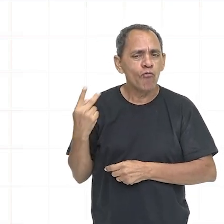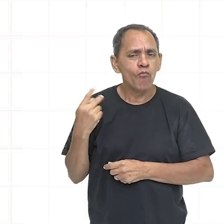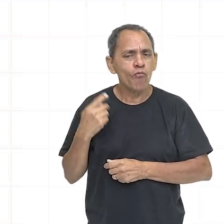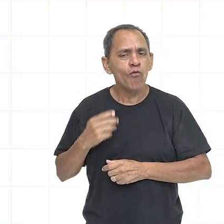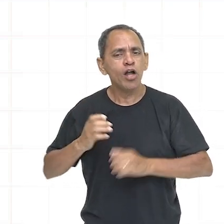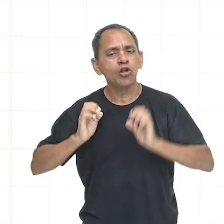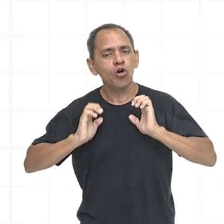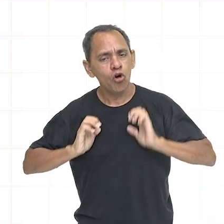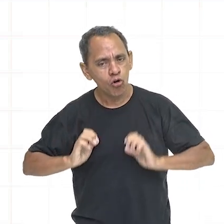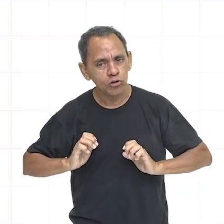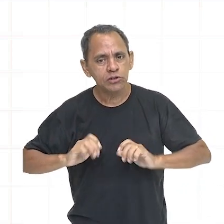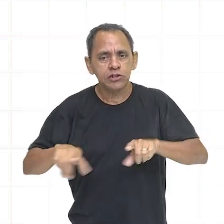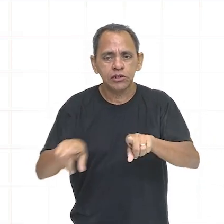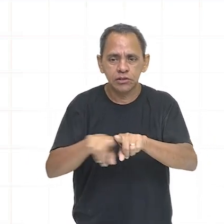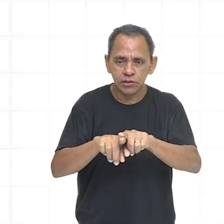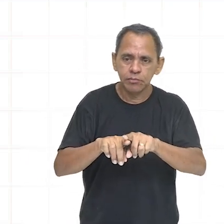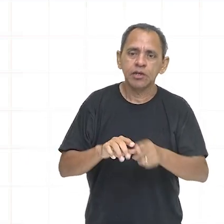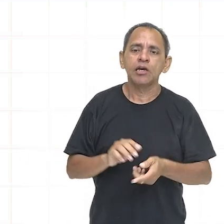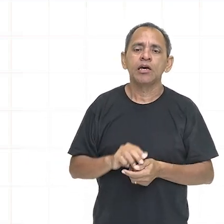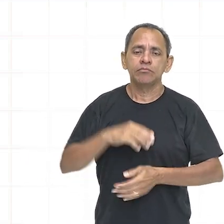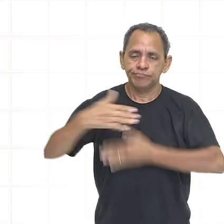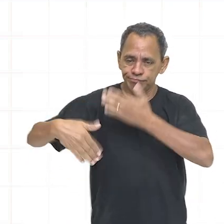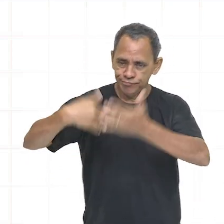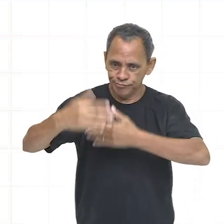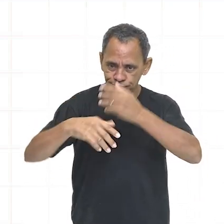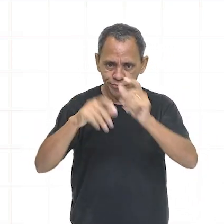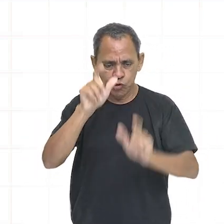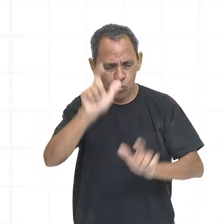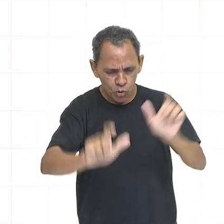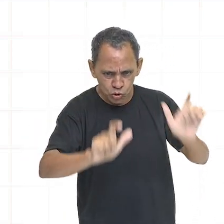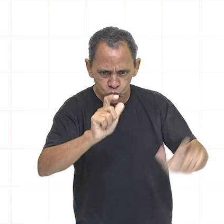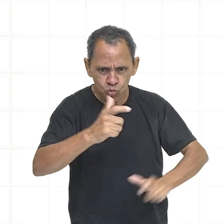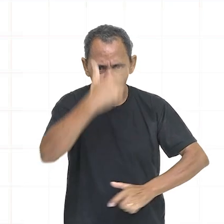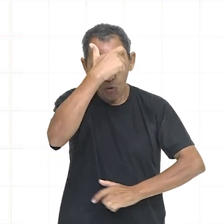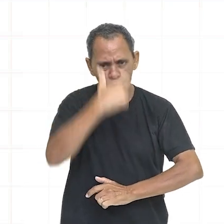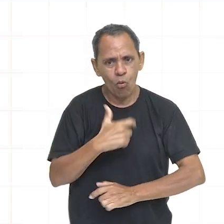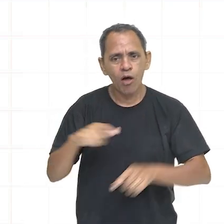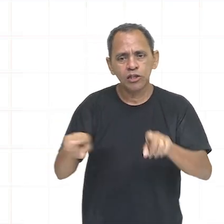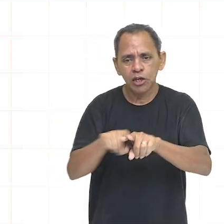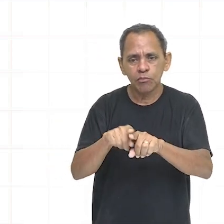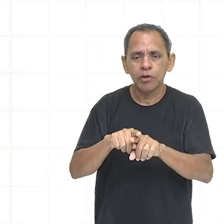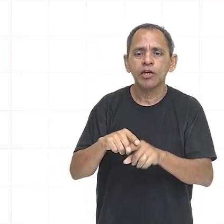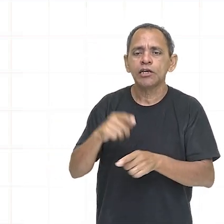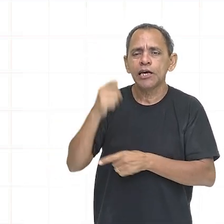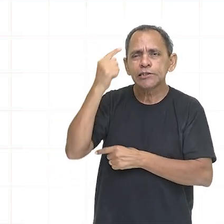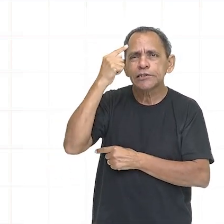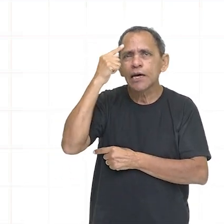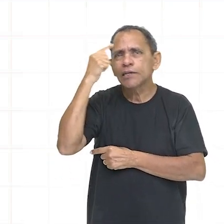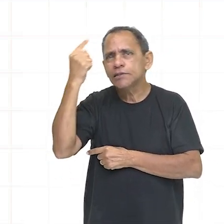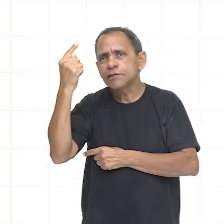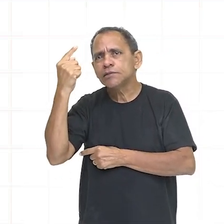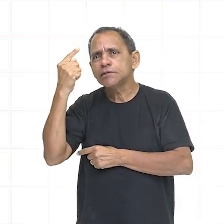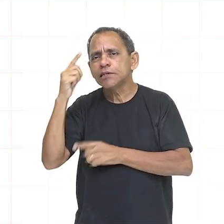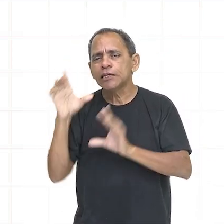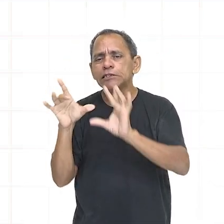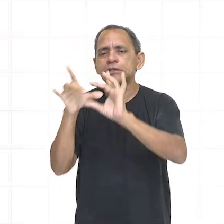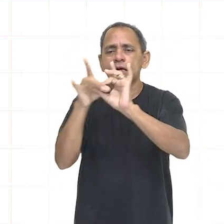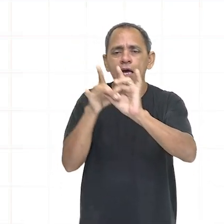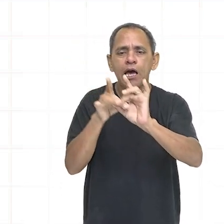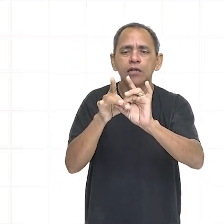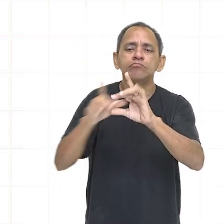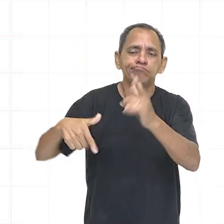o desenvolvimento pessoal, tá? Então, tudo isso vai estar ligado a essa concepção de trabalho,